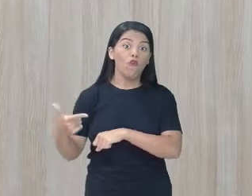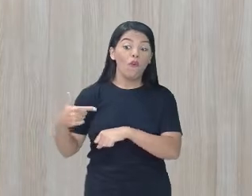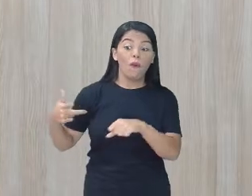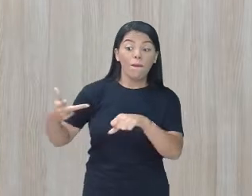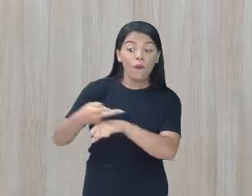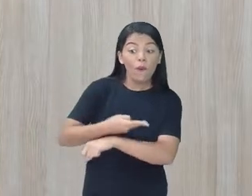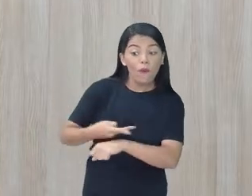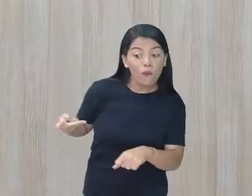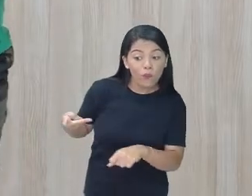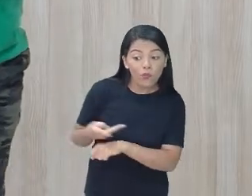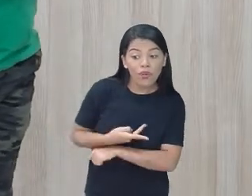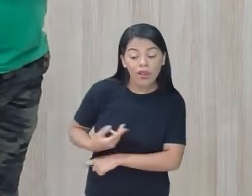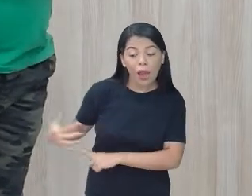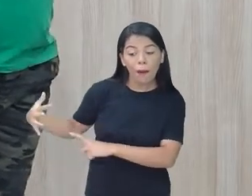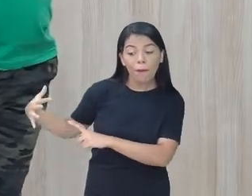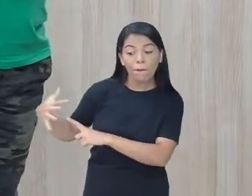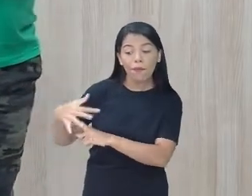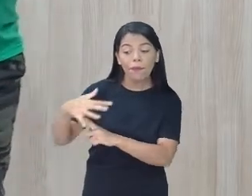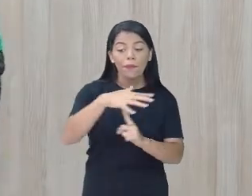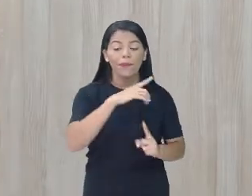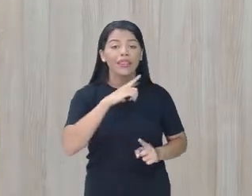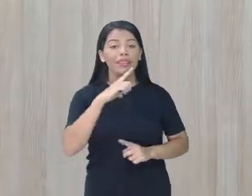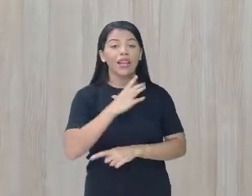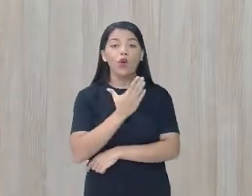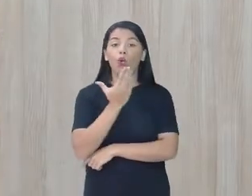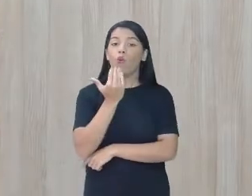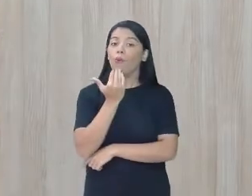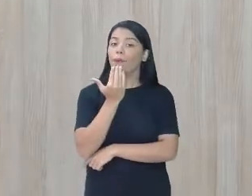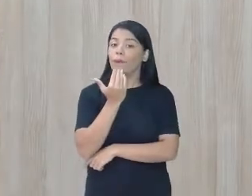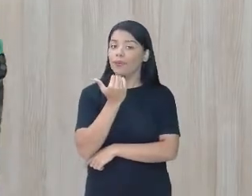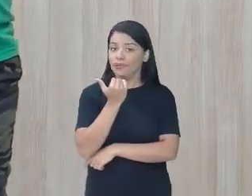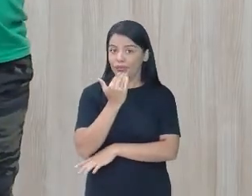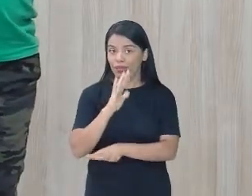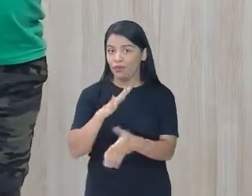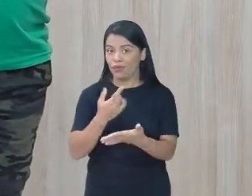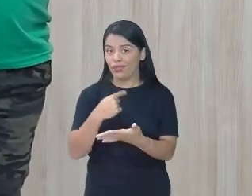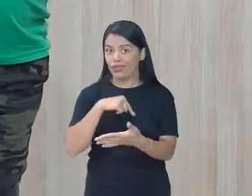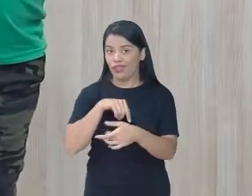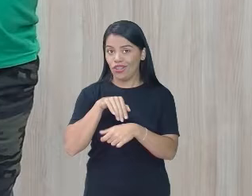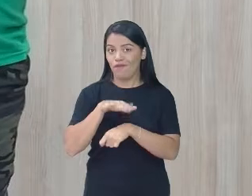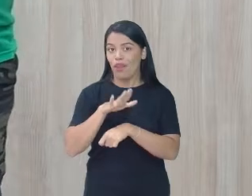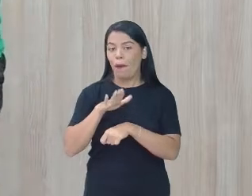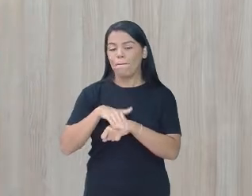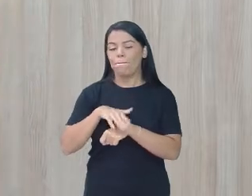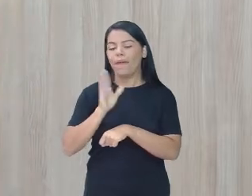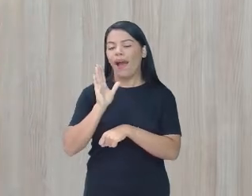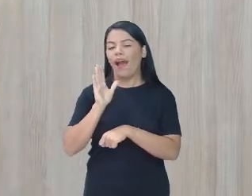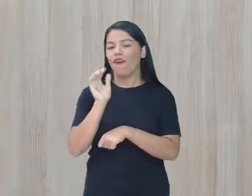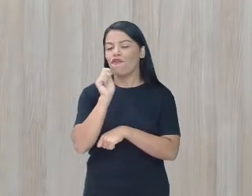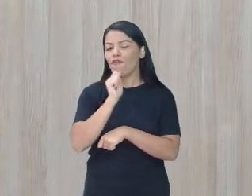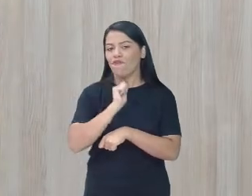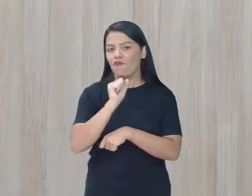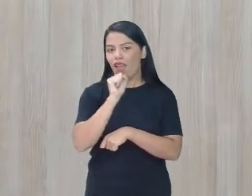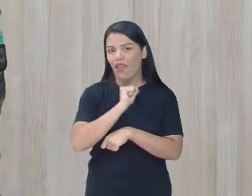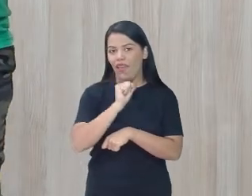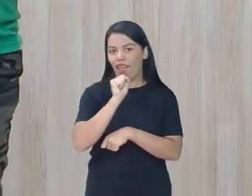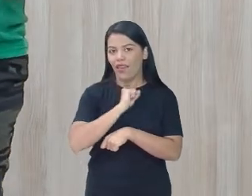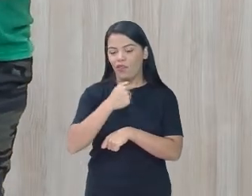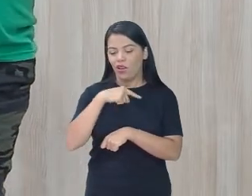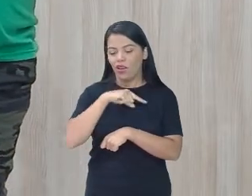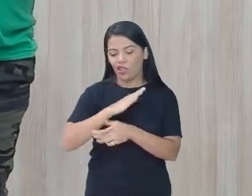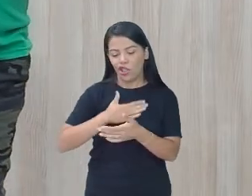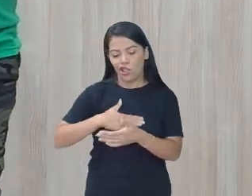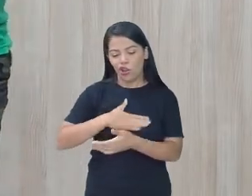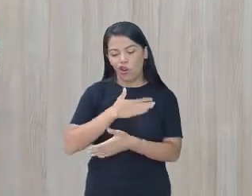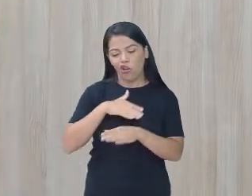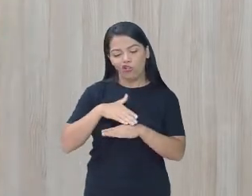que existe lá na praça, né? A gente, quando vai ficando um pouquinho mais velho, a gente gosta de sair, de ir para os cantos, né,